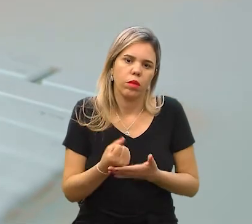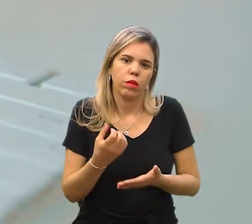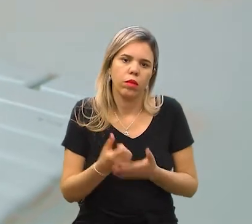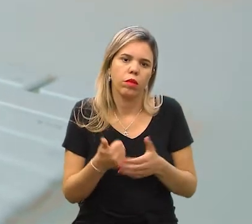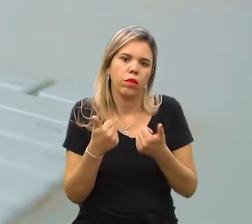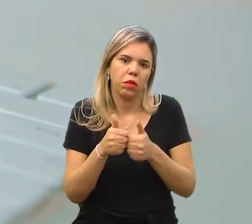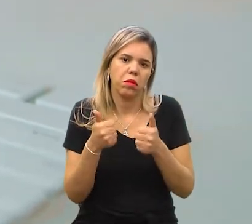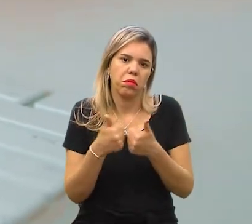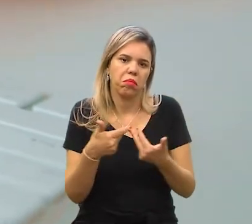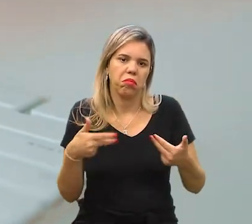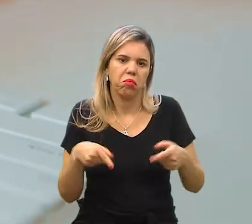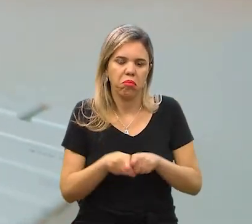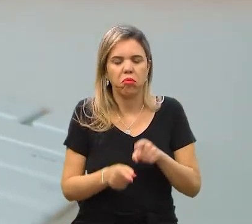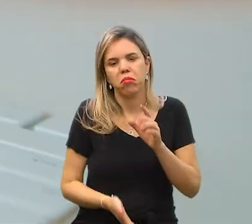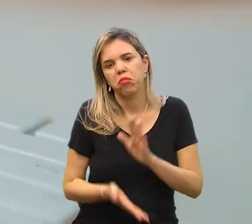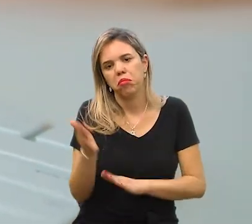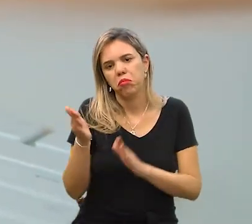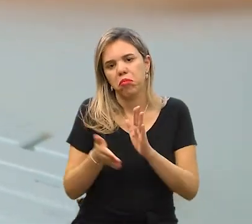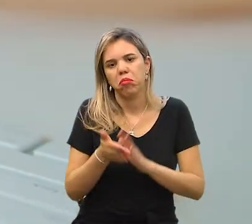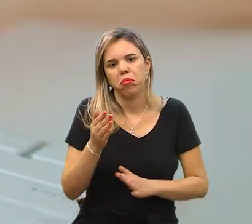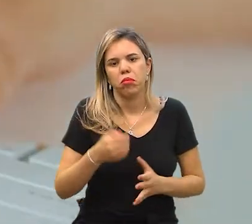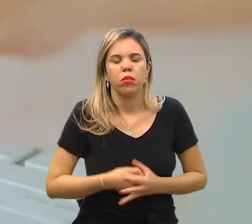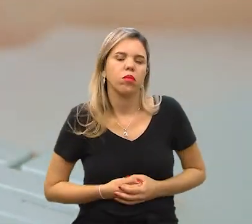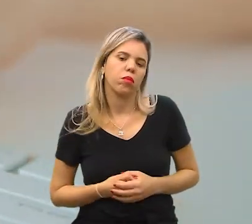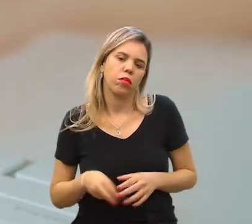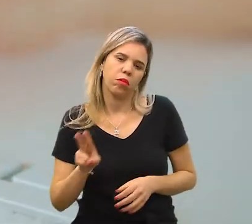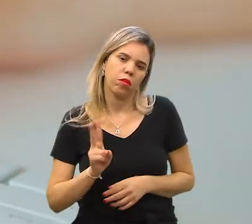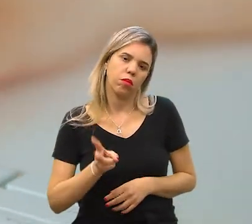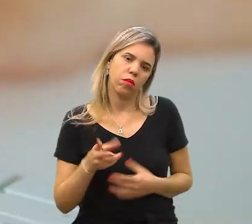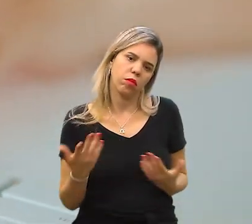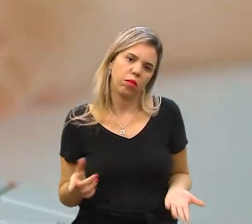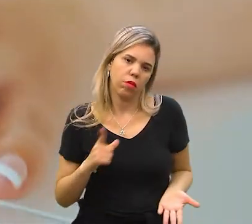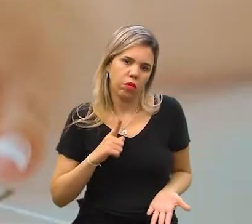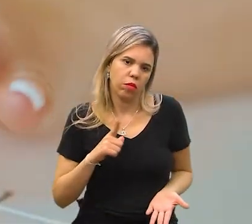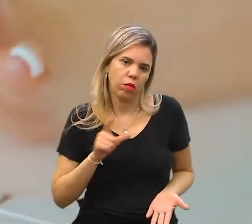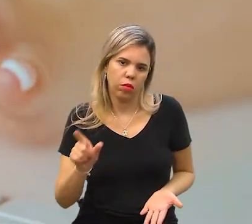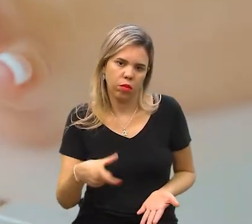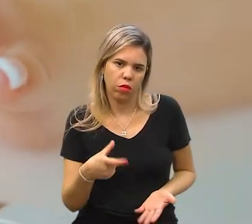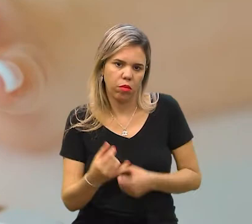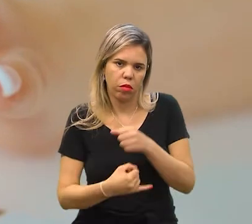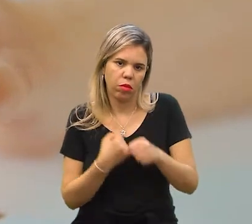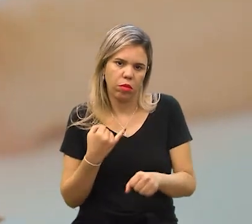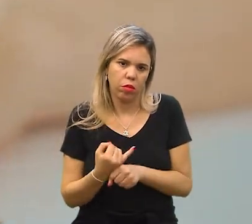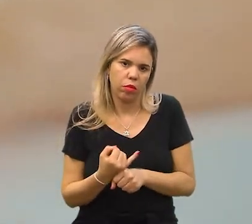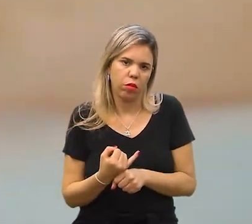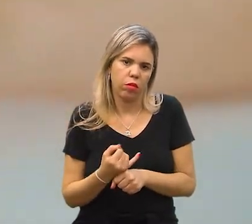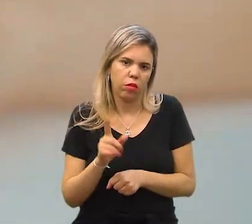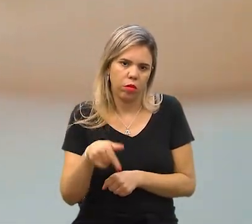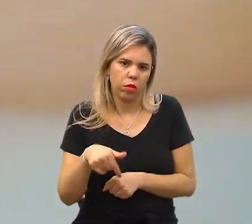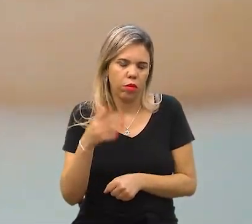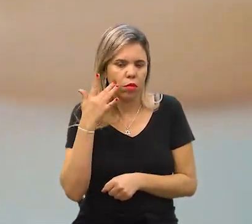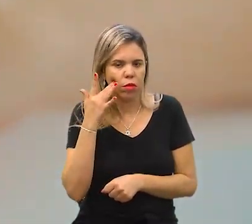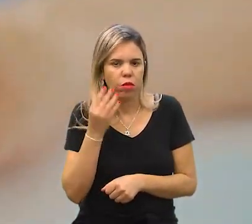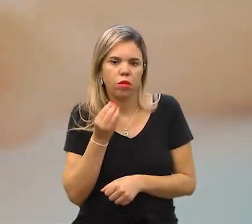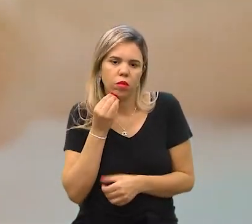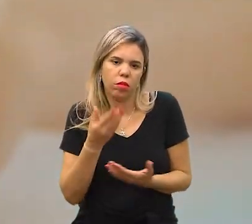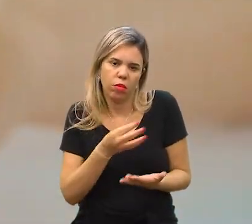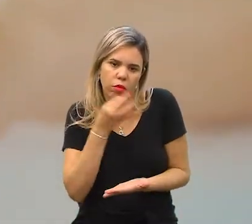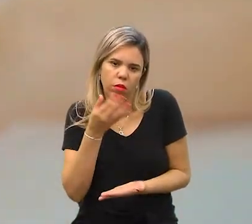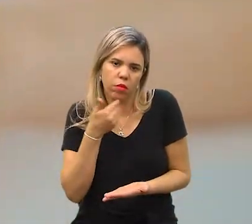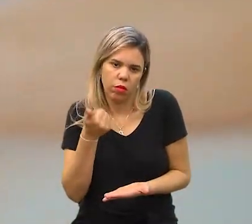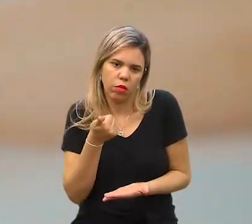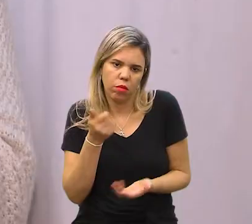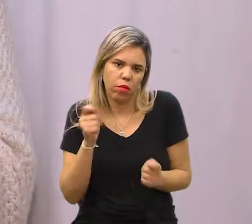o transporte, você usa frequentemente. Então, existe esse cartão virtual recorrente. É também uma vantagem ter